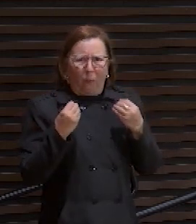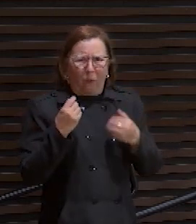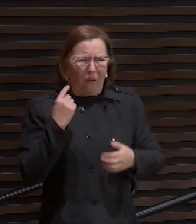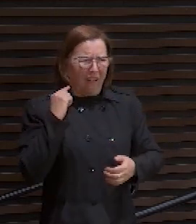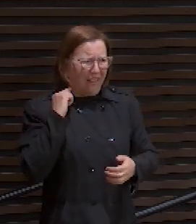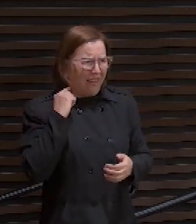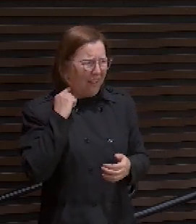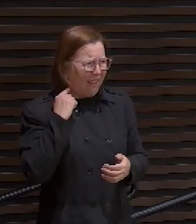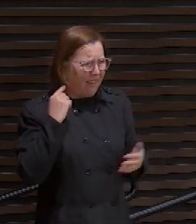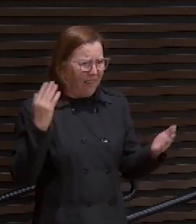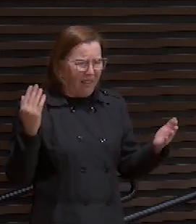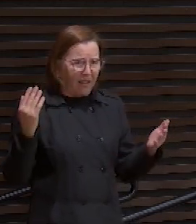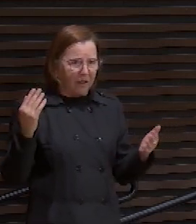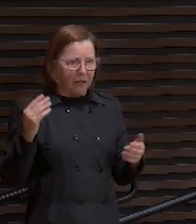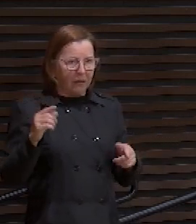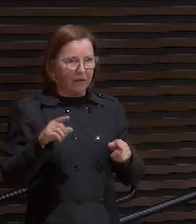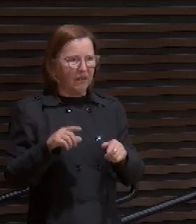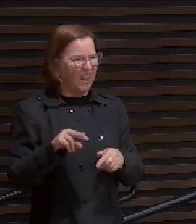Naquela